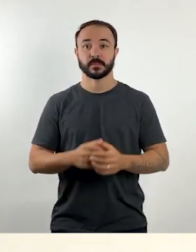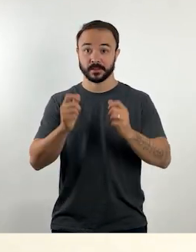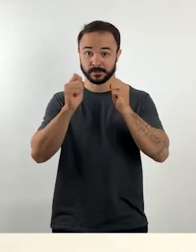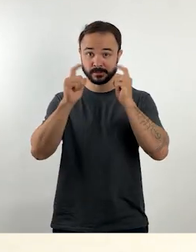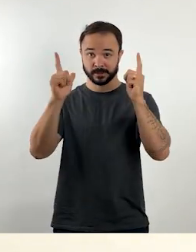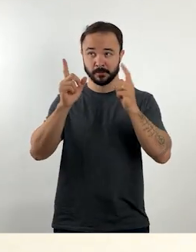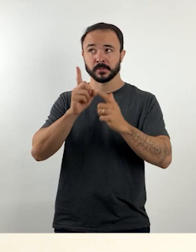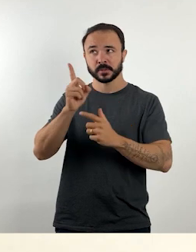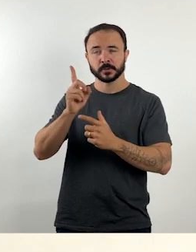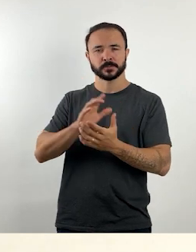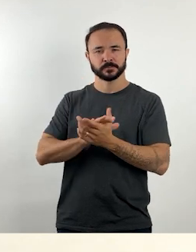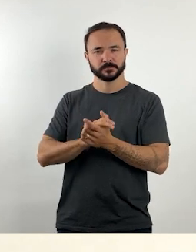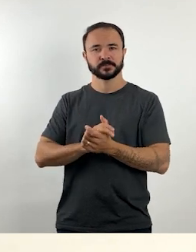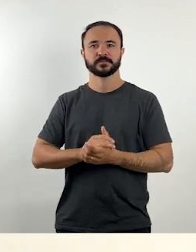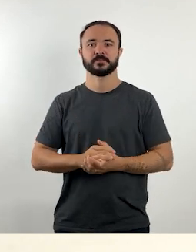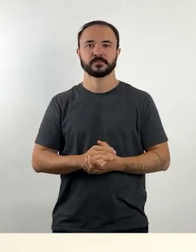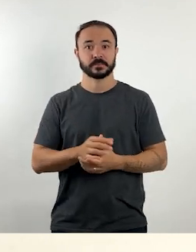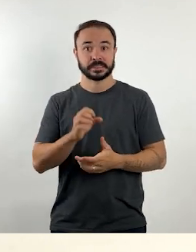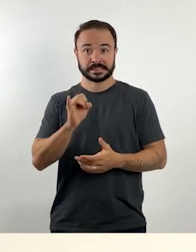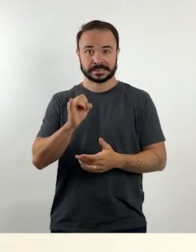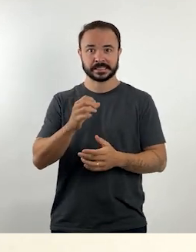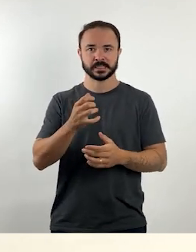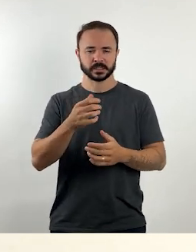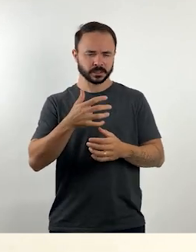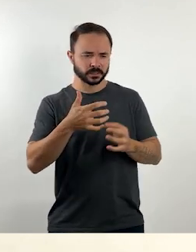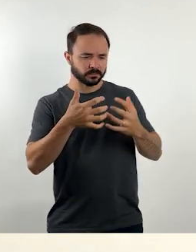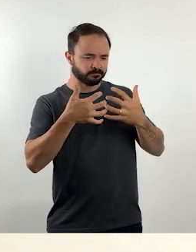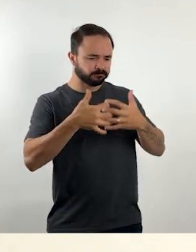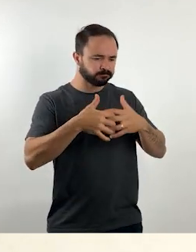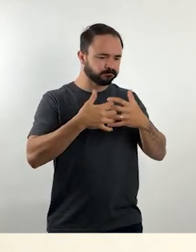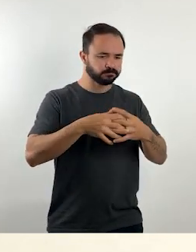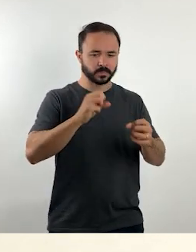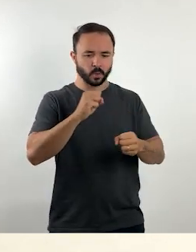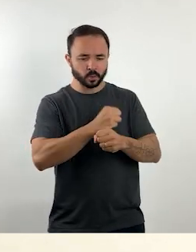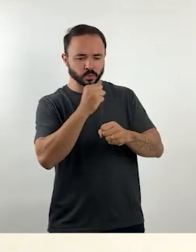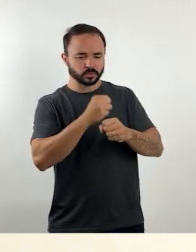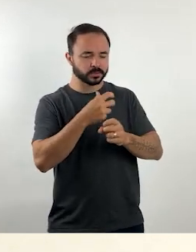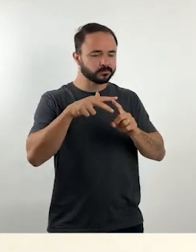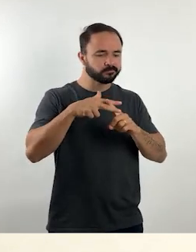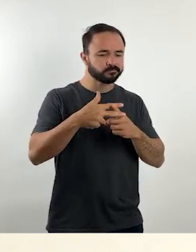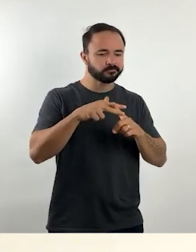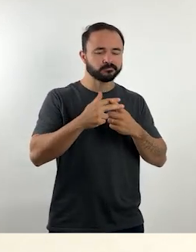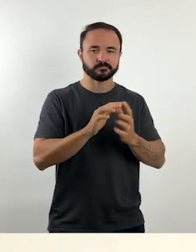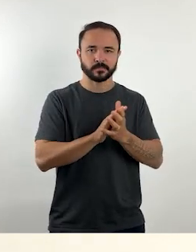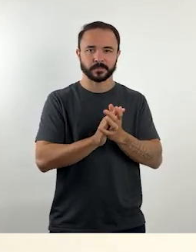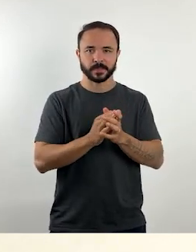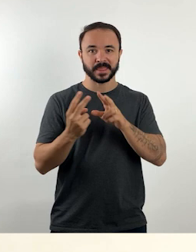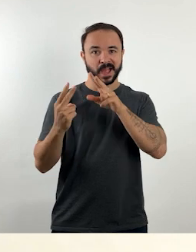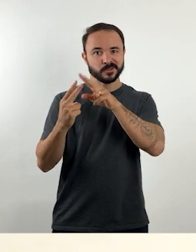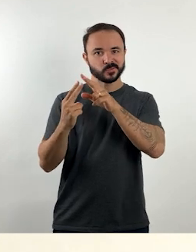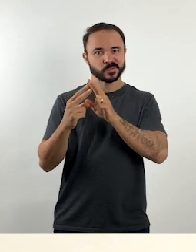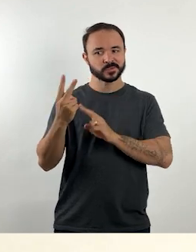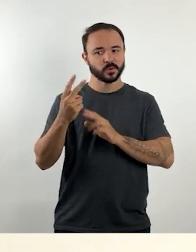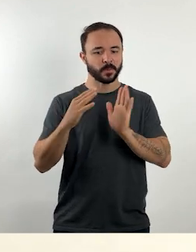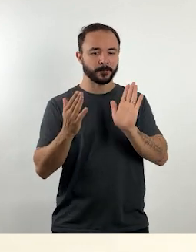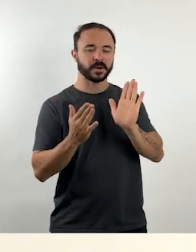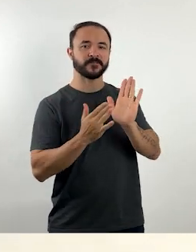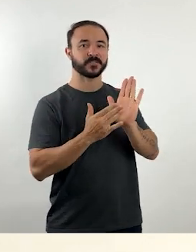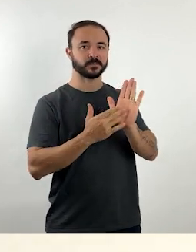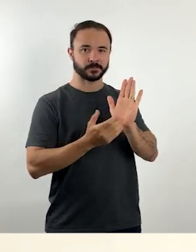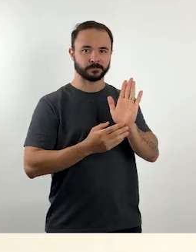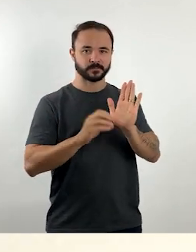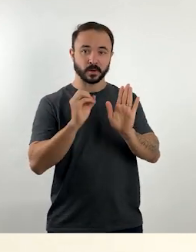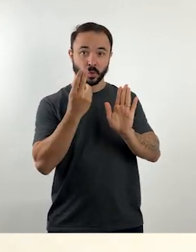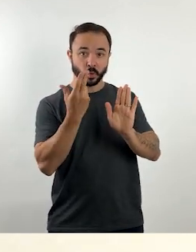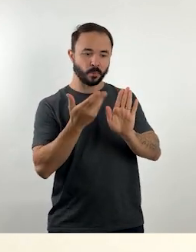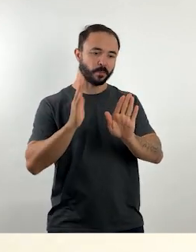Observe e olhe com atenção se na montagem essas duas pecinhas estão para frente ou se